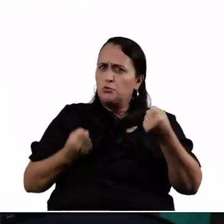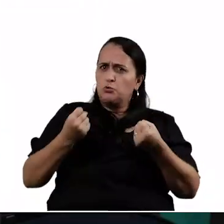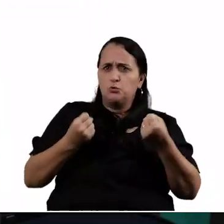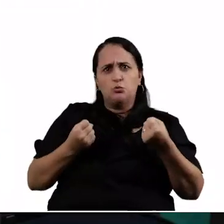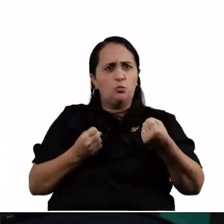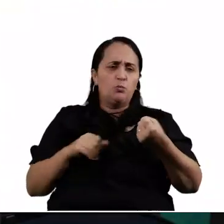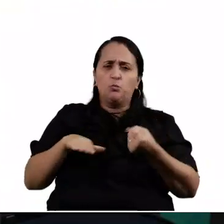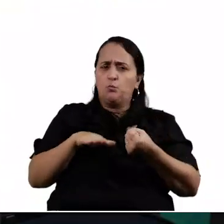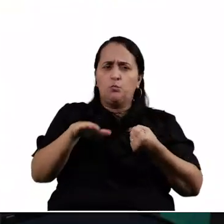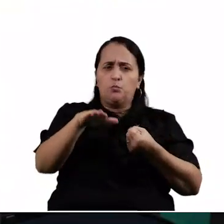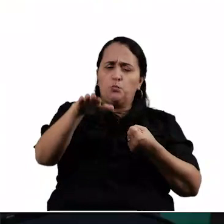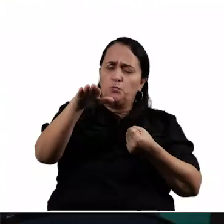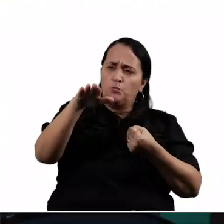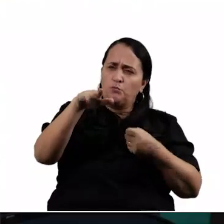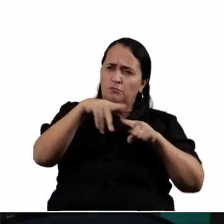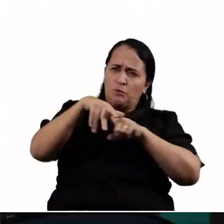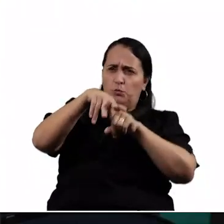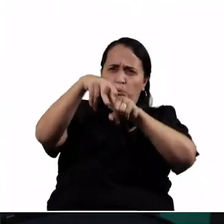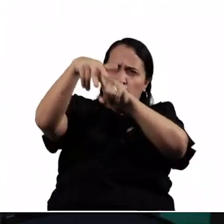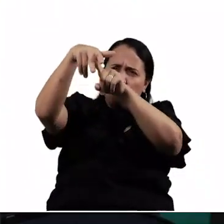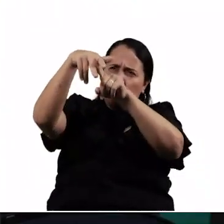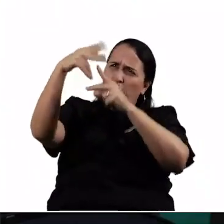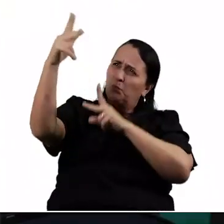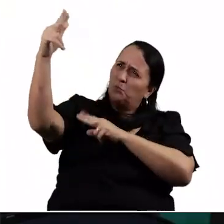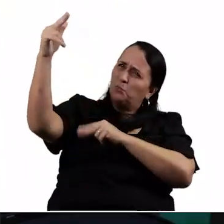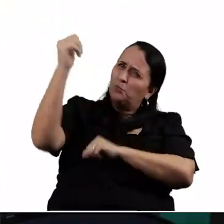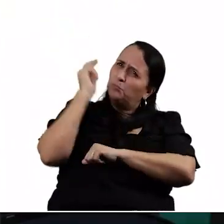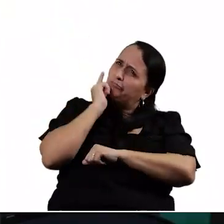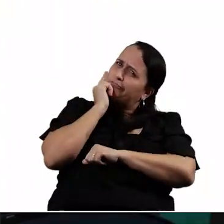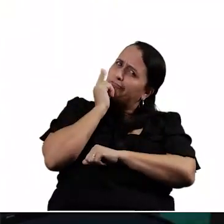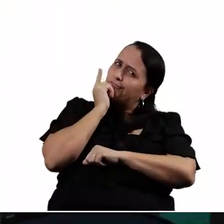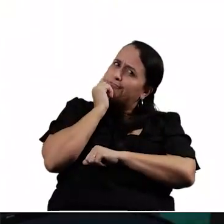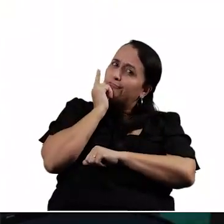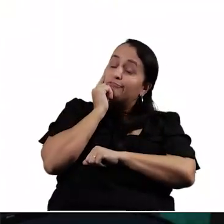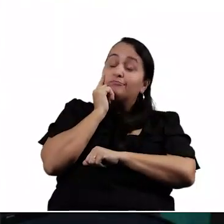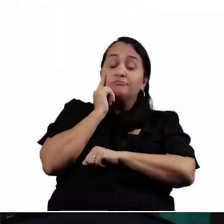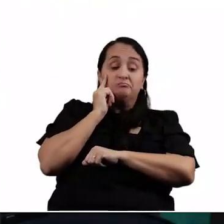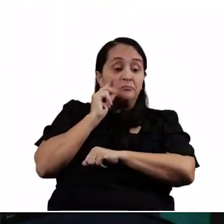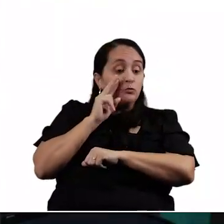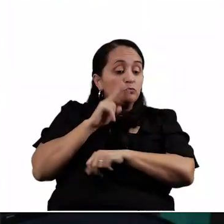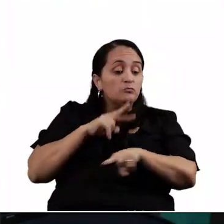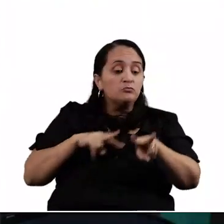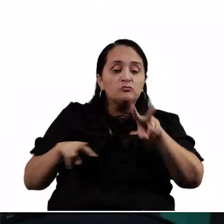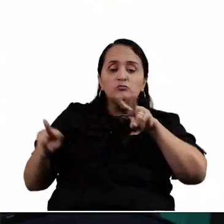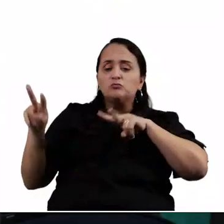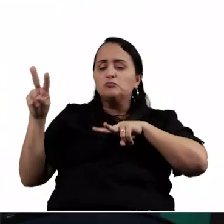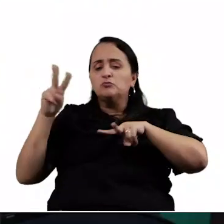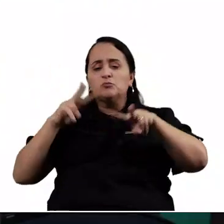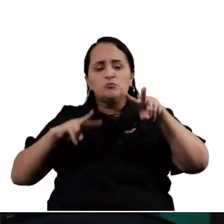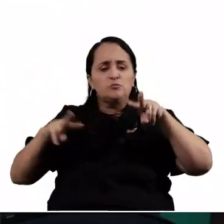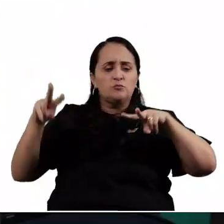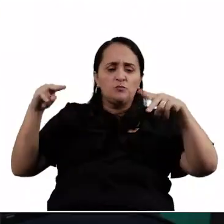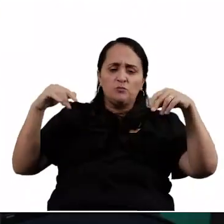trabalho veio dirigir seu carro ele dirigia uma vassoura não é na história ele sobrevoou pela cidade